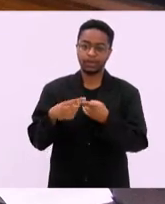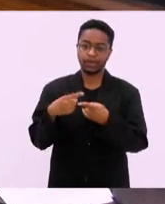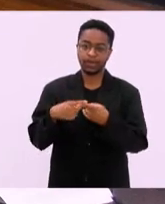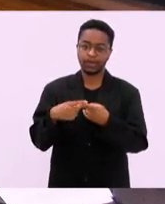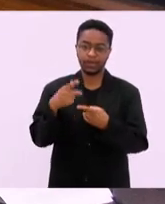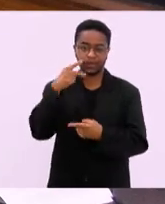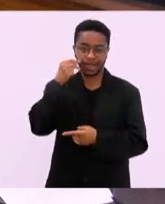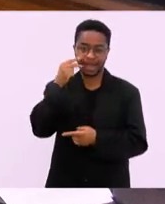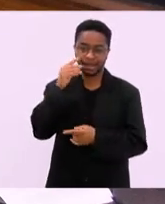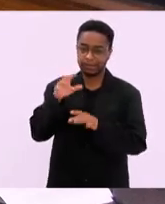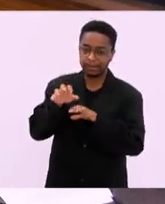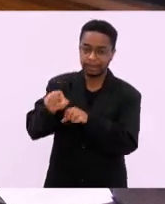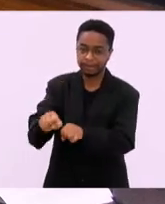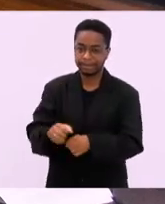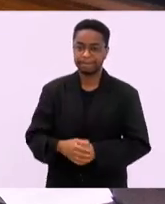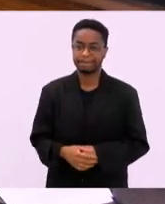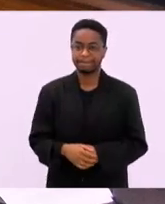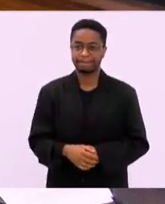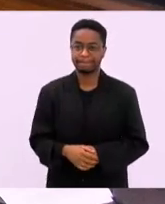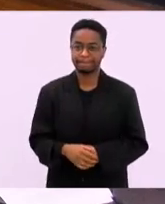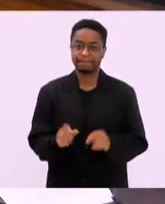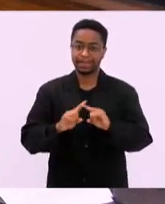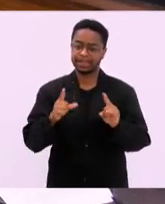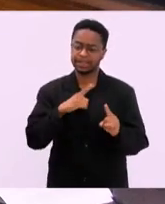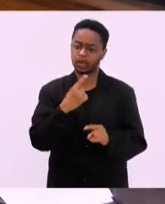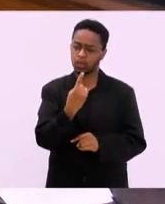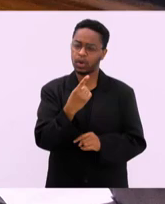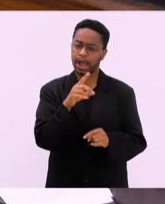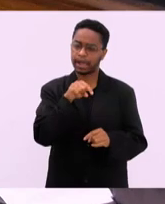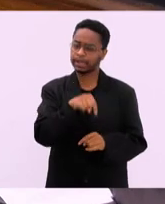Mas aqui, temos um preservado.